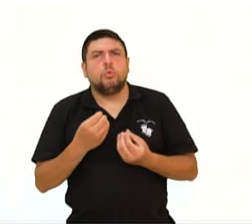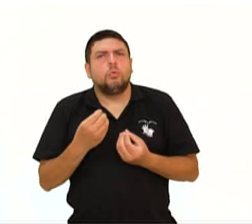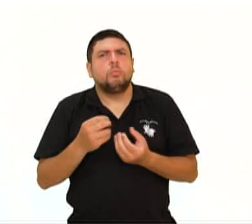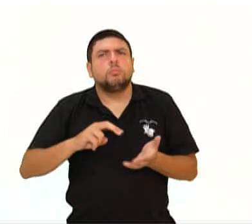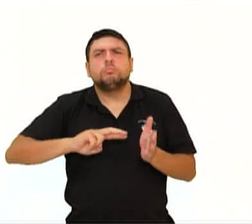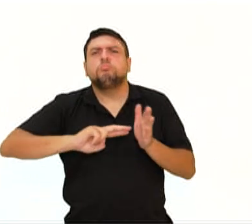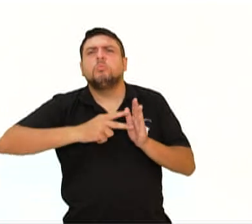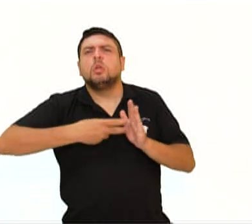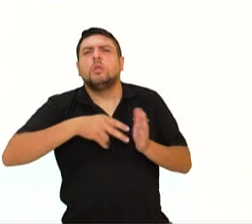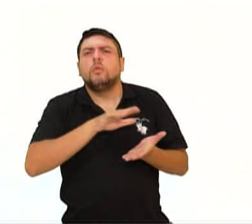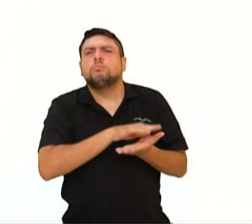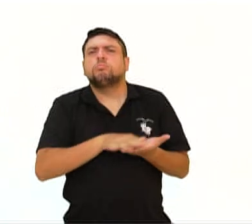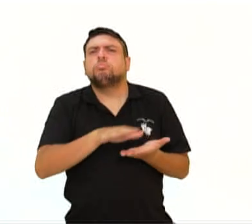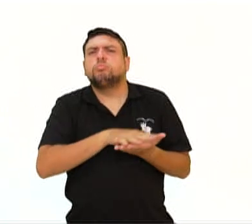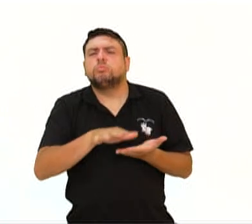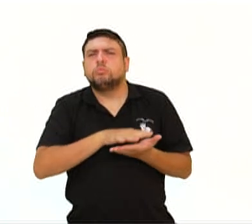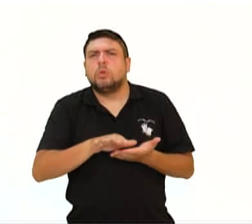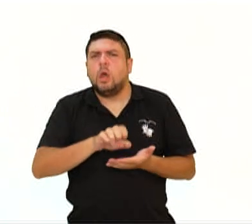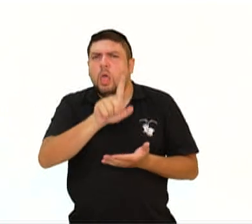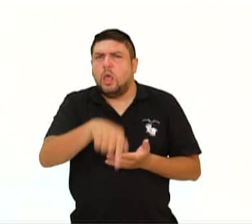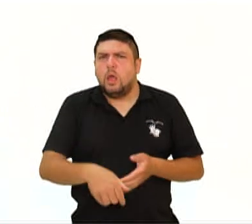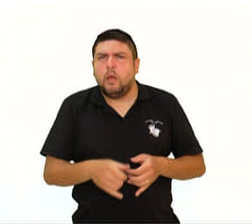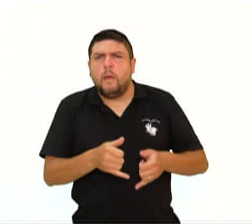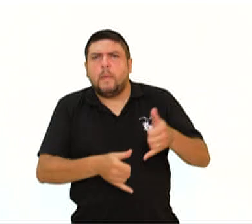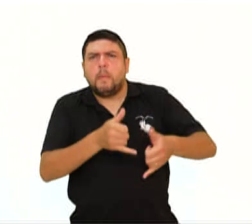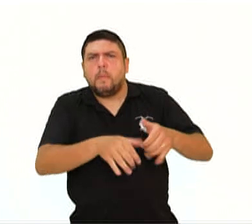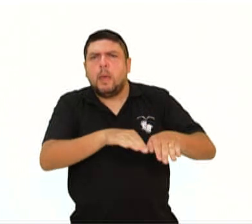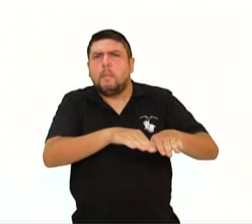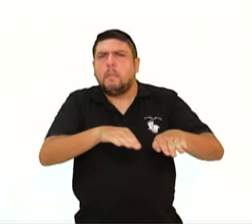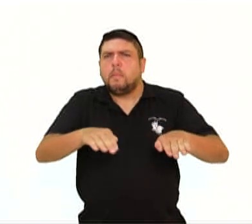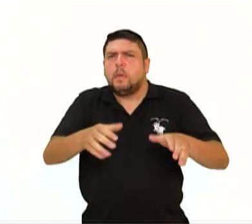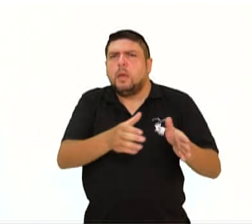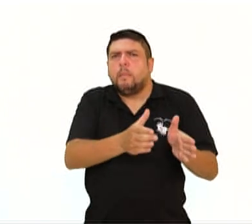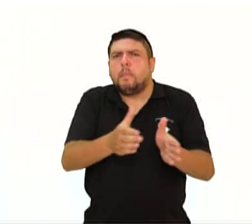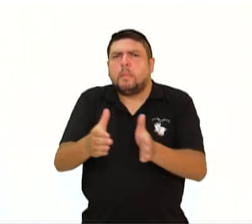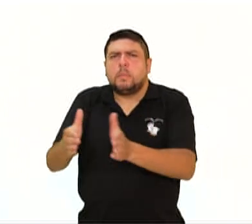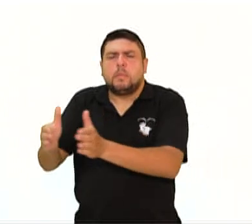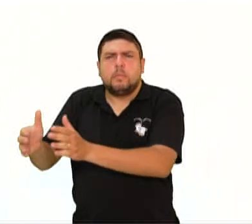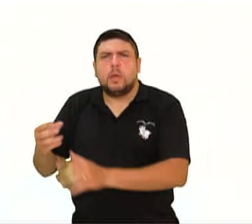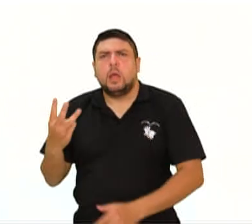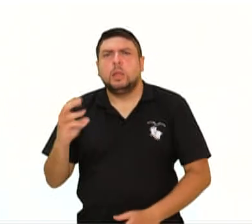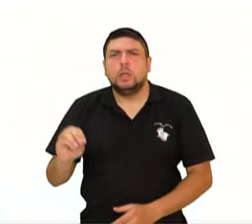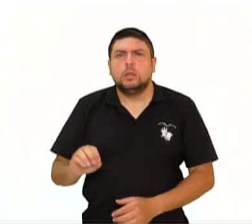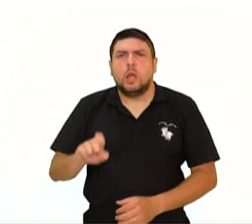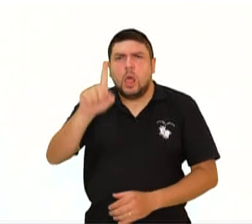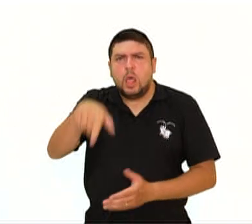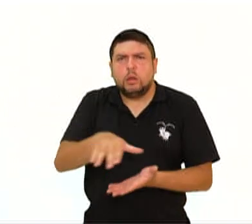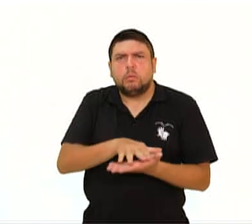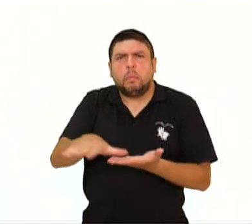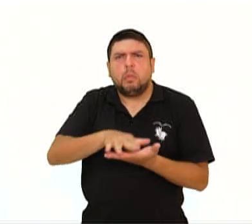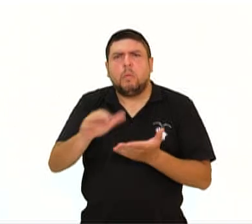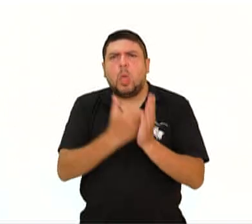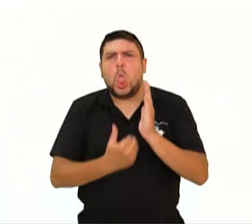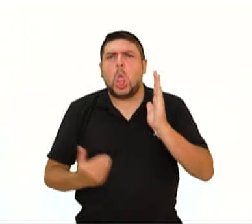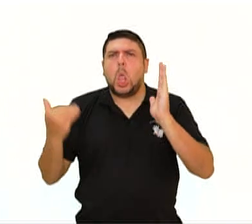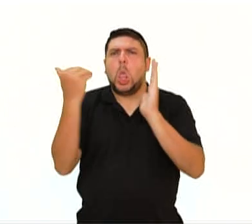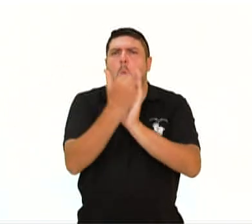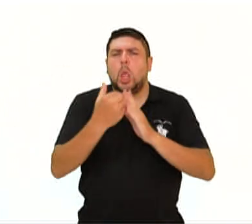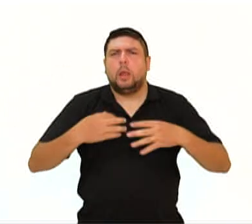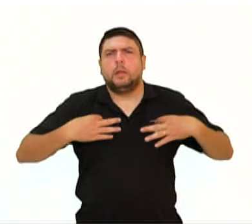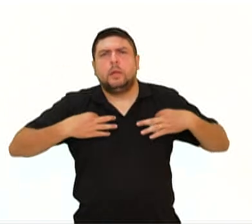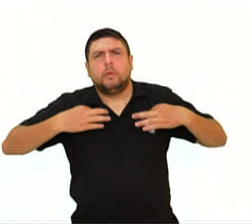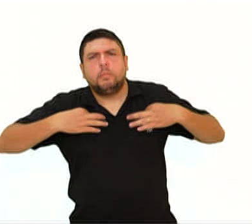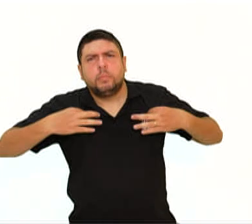consumo são os 30 pares de sapatos em casa. É a compra excessiva de blusas e vestidos, é